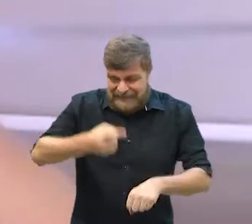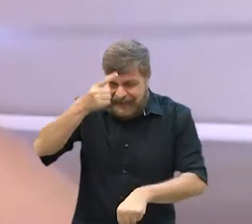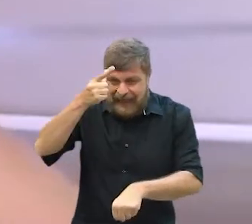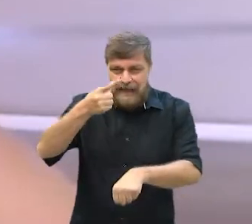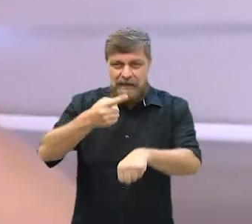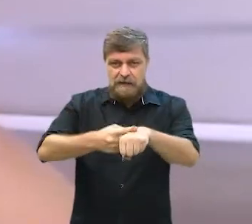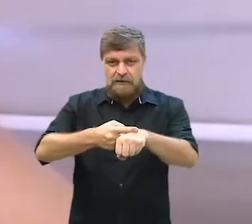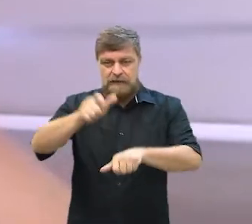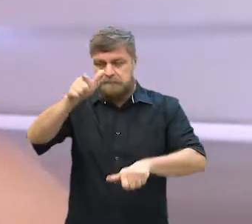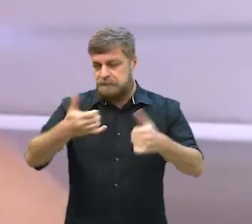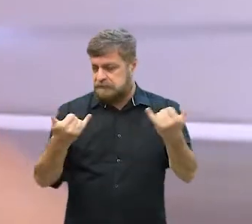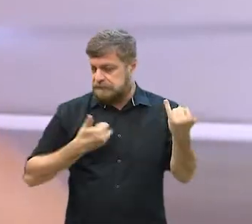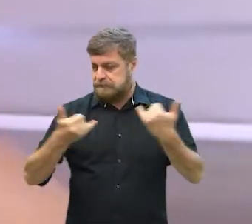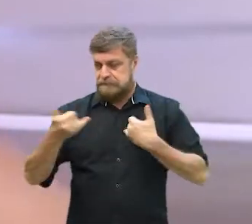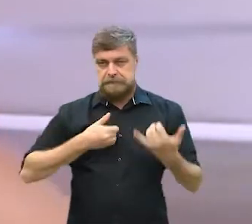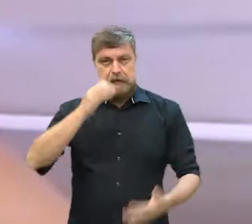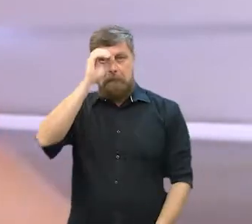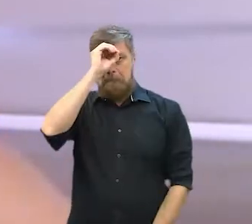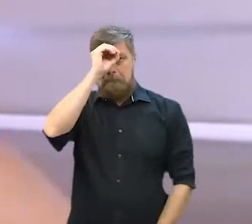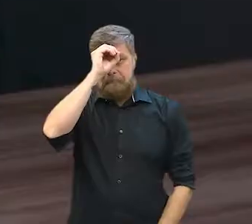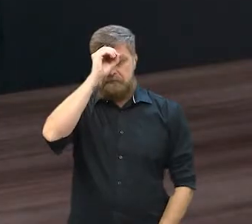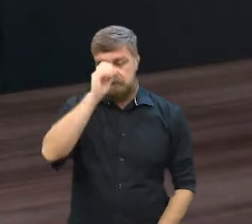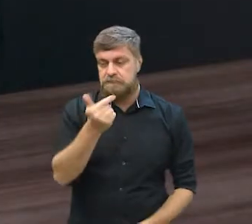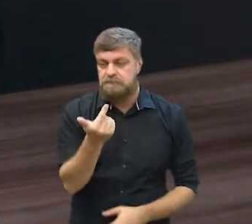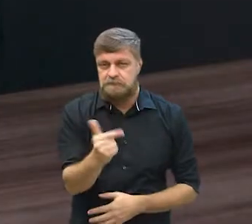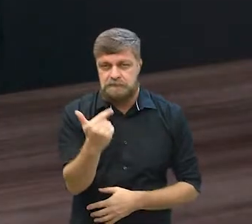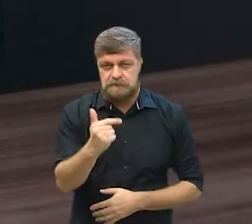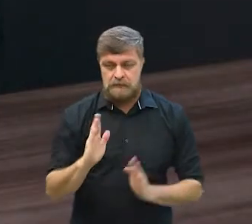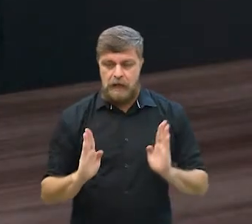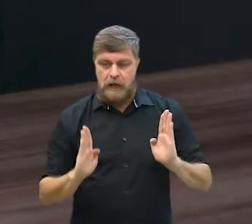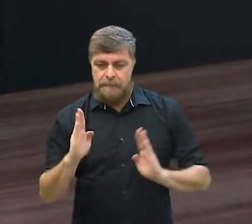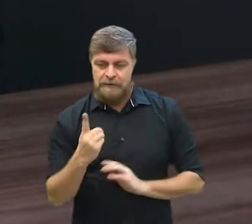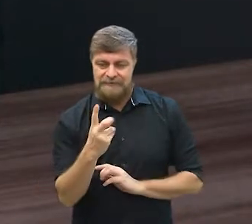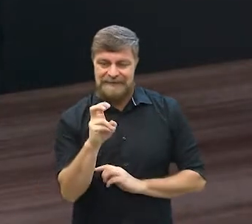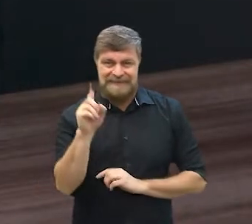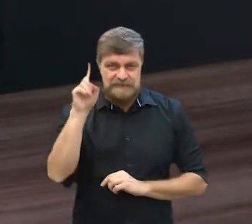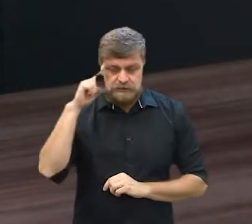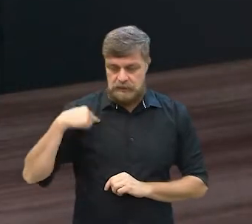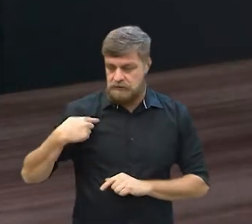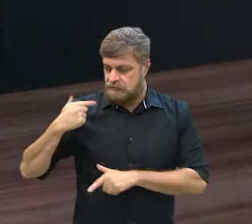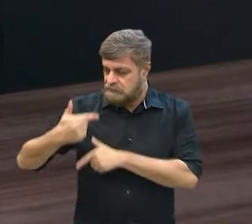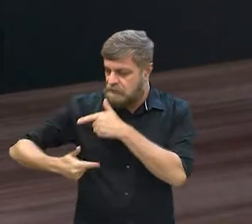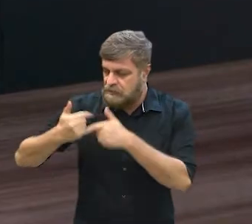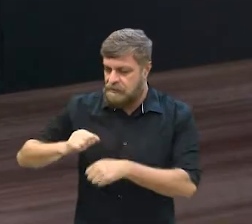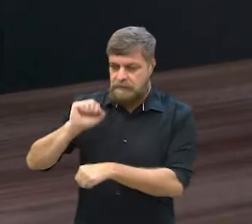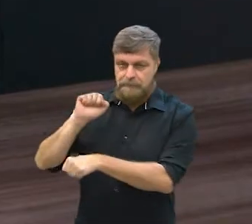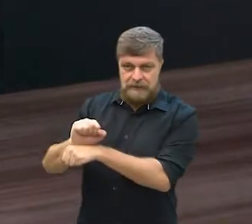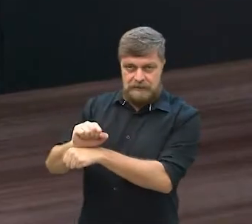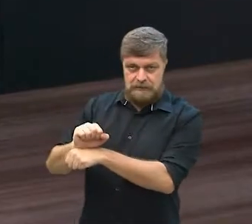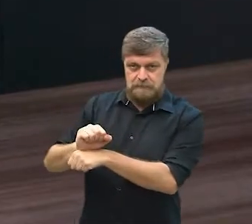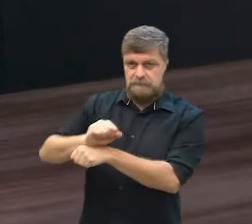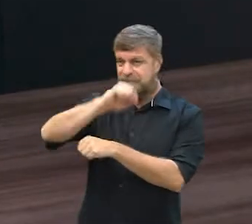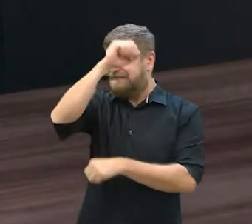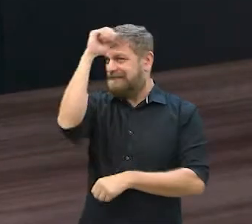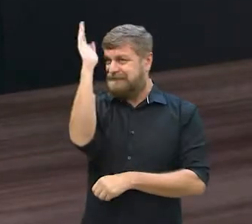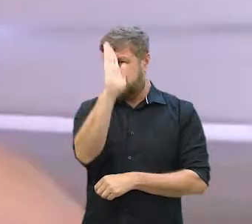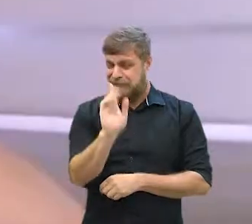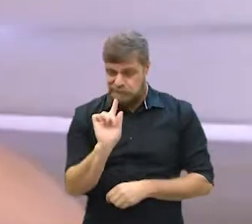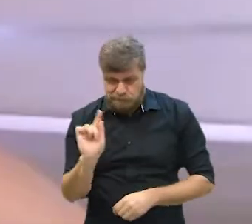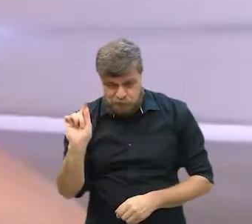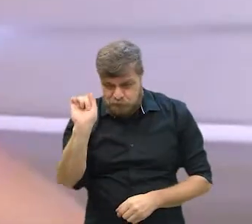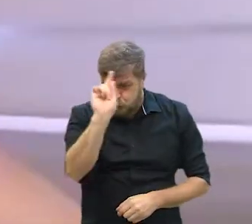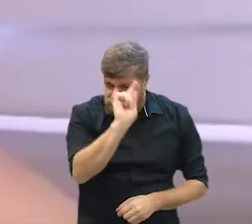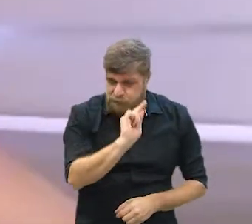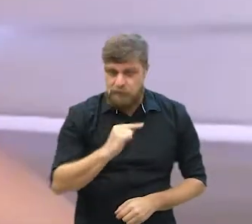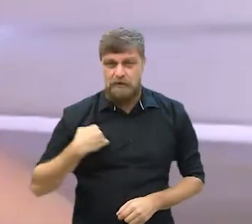E naquele momento ninguém tinha nenhuma informação. Então, por 15 dias, nós cessamos a operação no Brasil